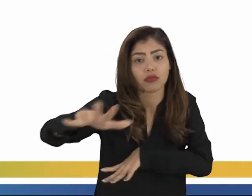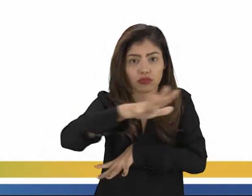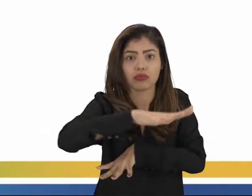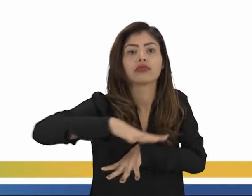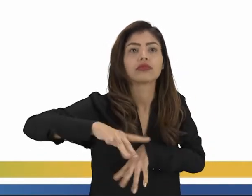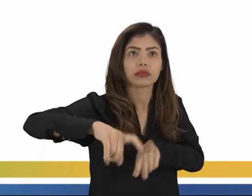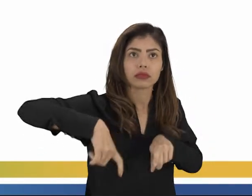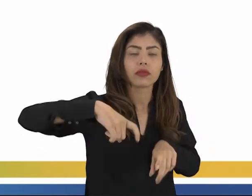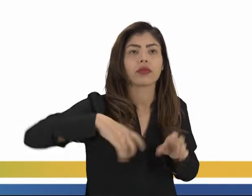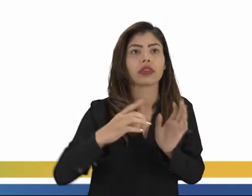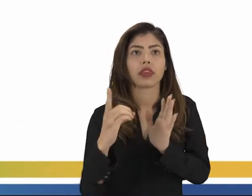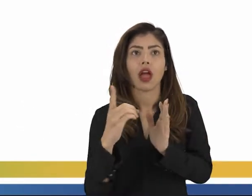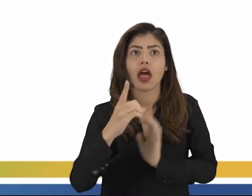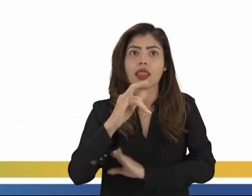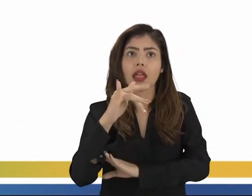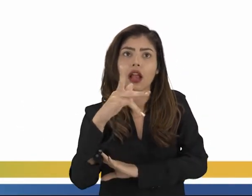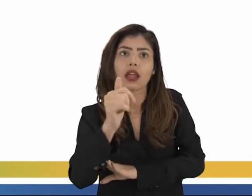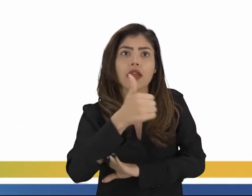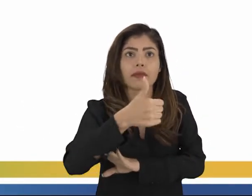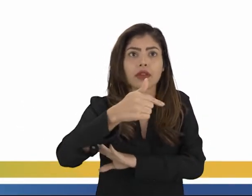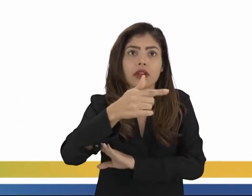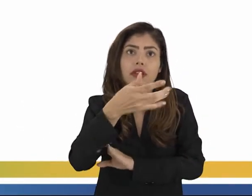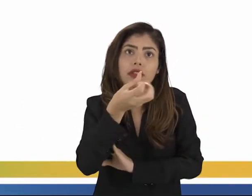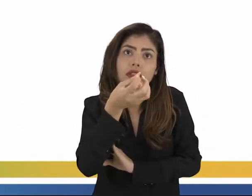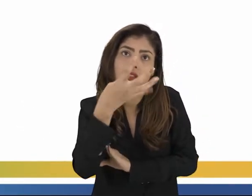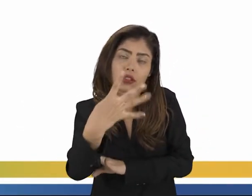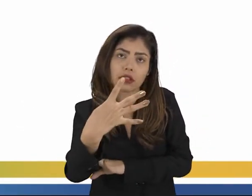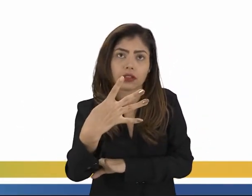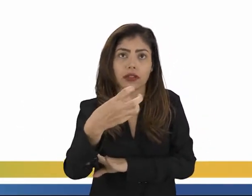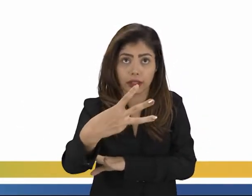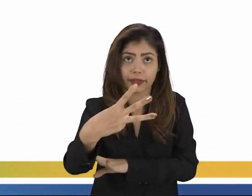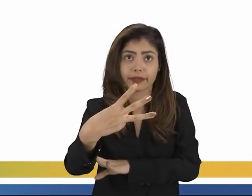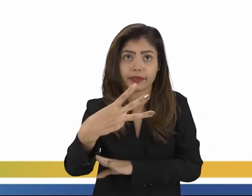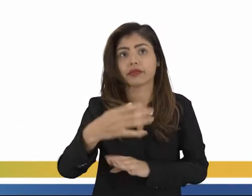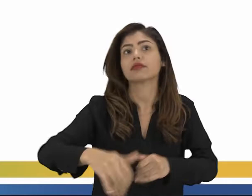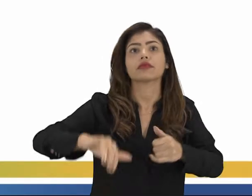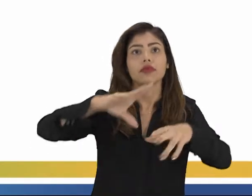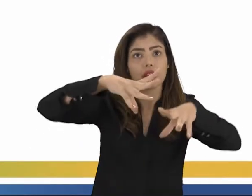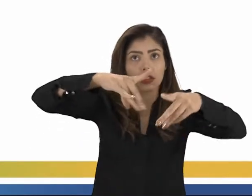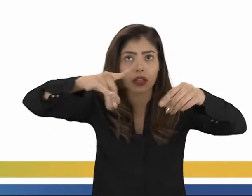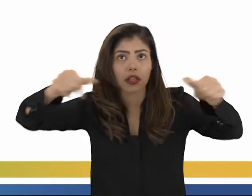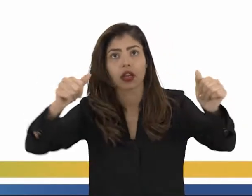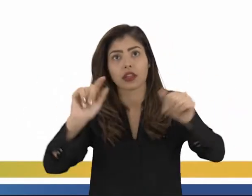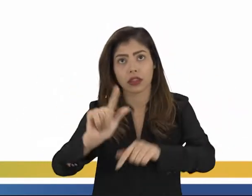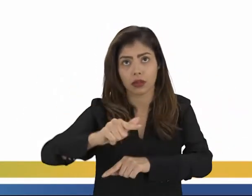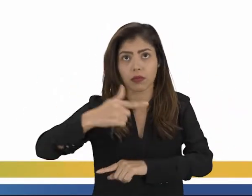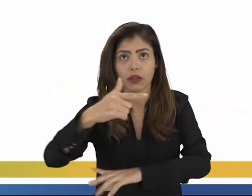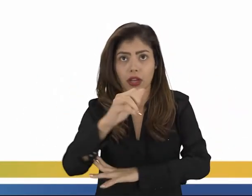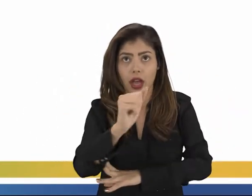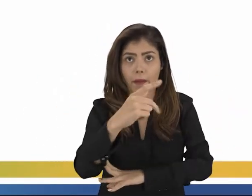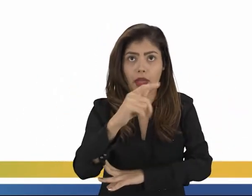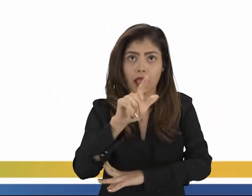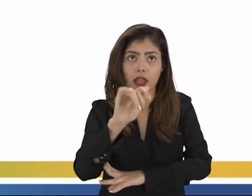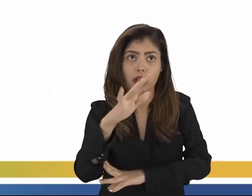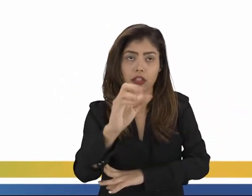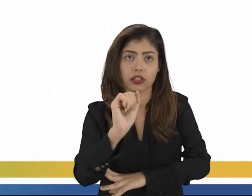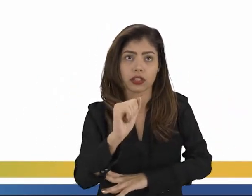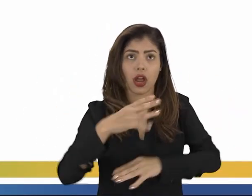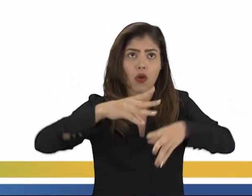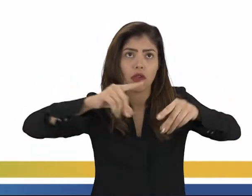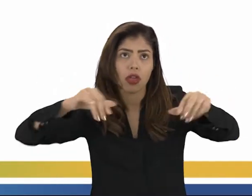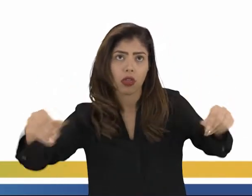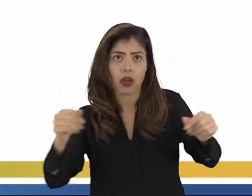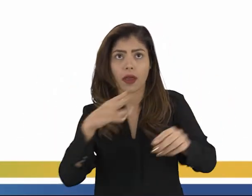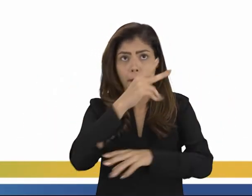né? Declaração aí em 1763, terras além dos Apalaches, né, são territórios importantes